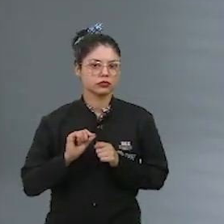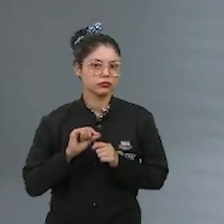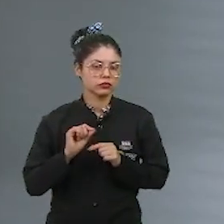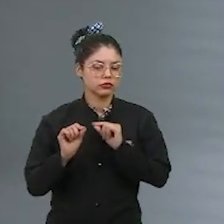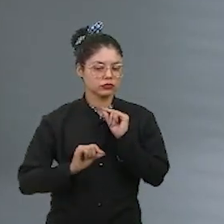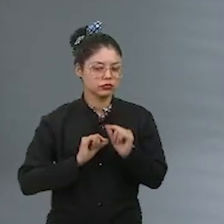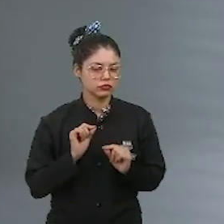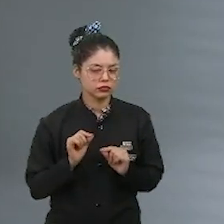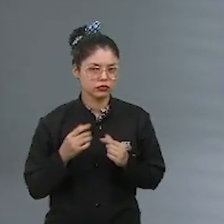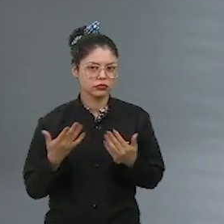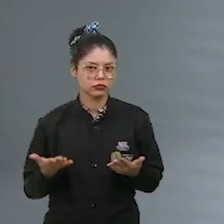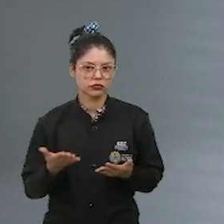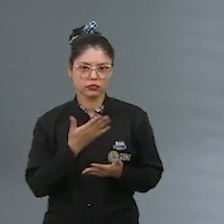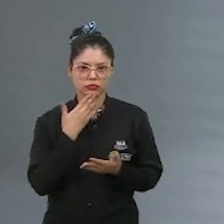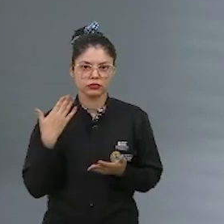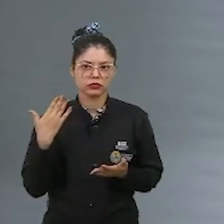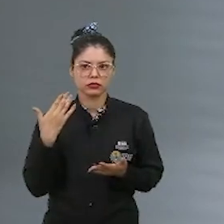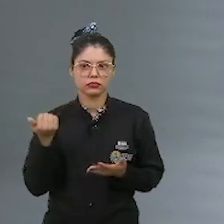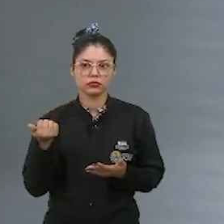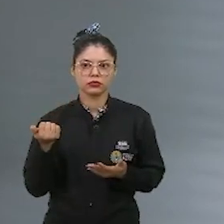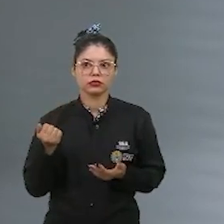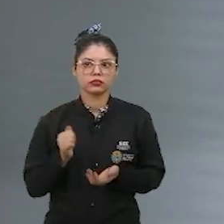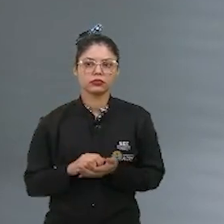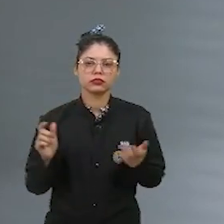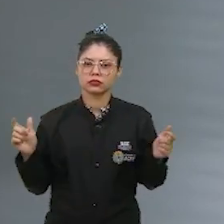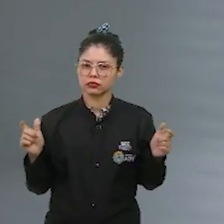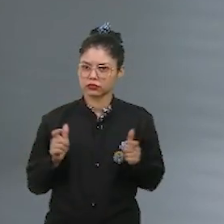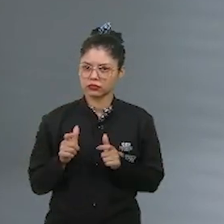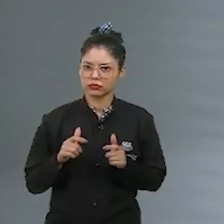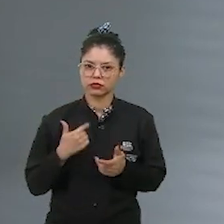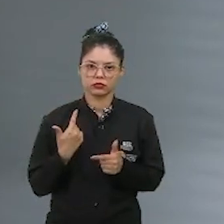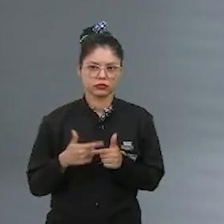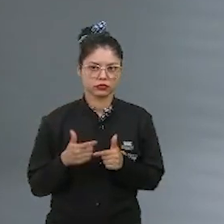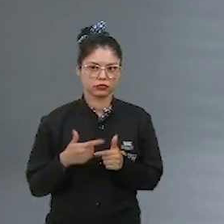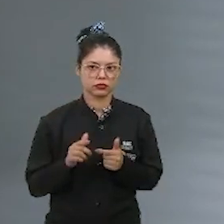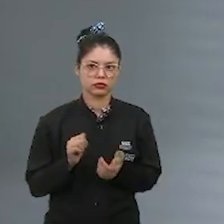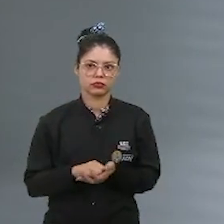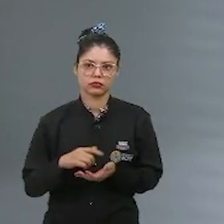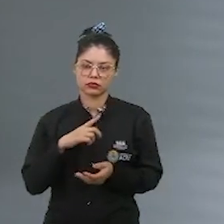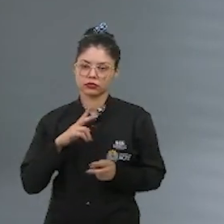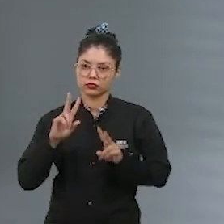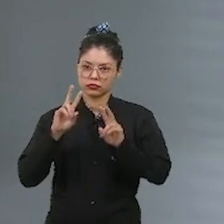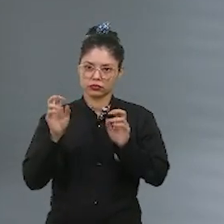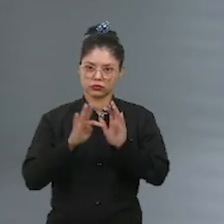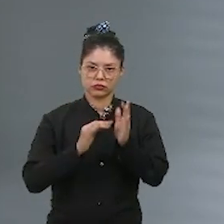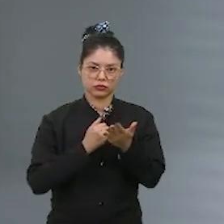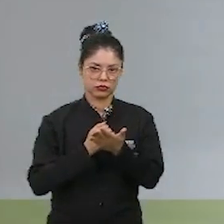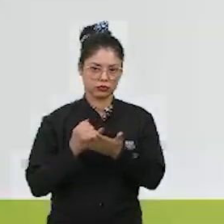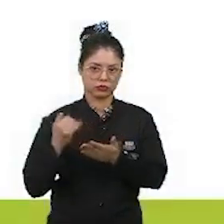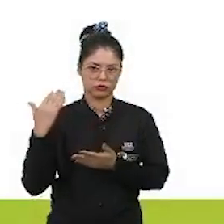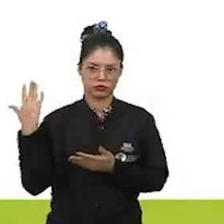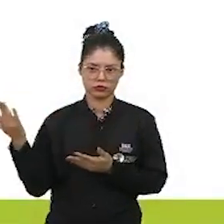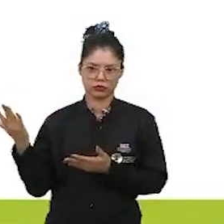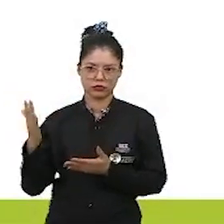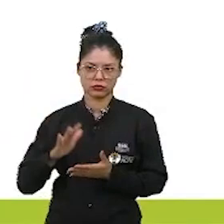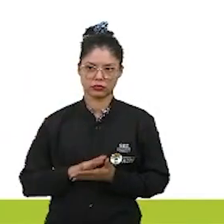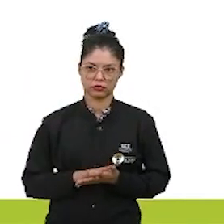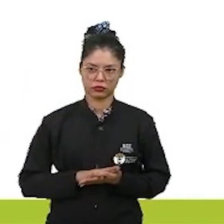para resolver, para melhorar, para amenizar esse problema. Temos aí uma introdução, né, gente? A